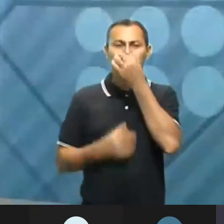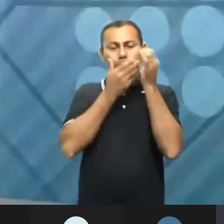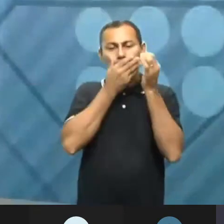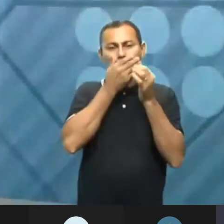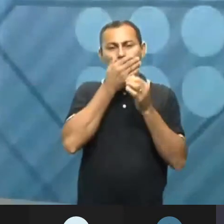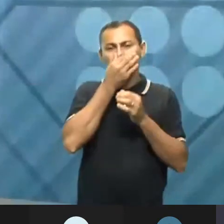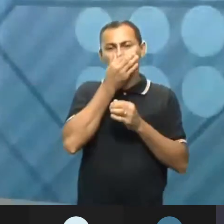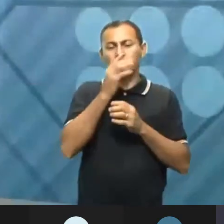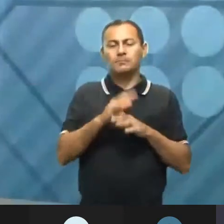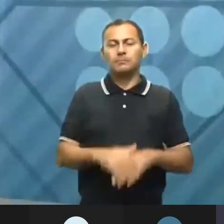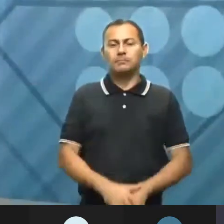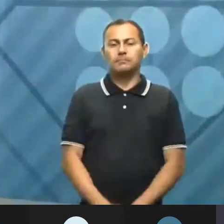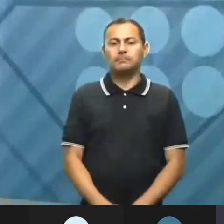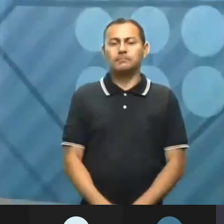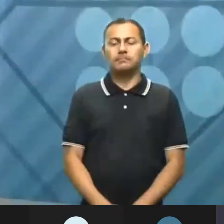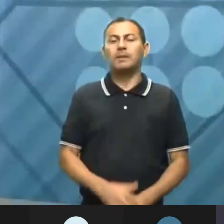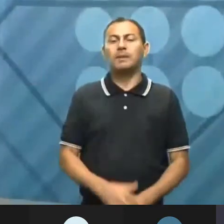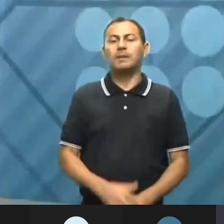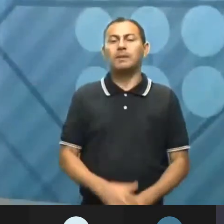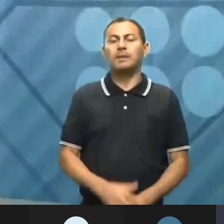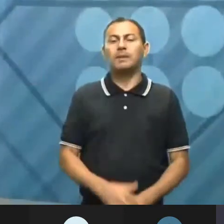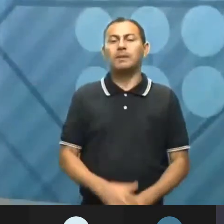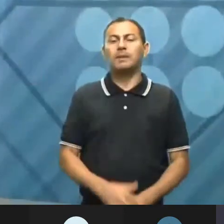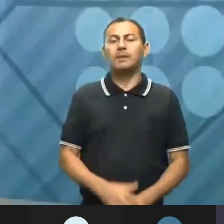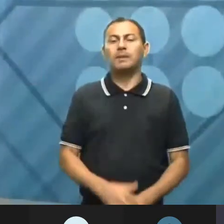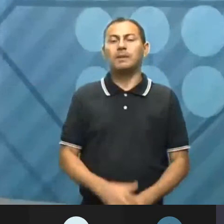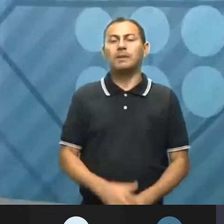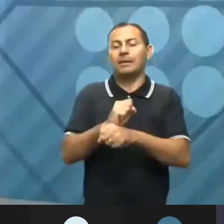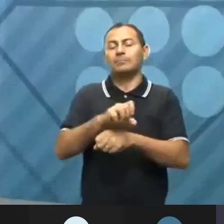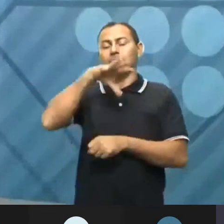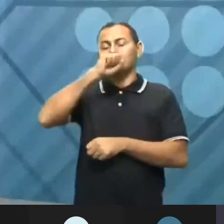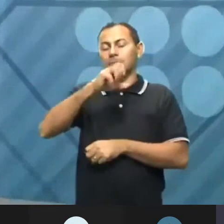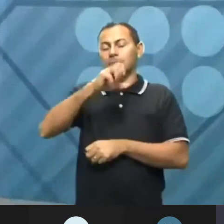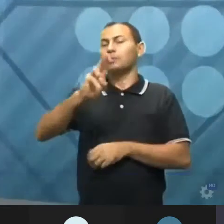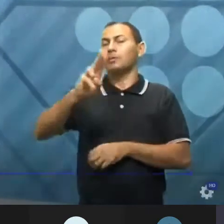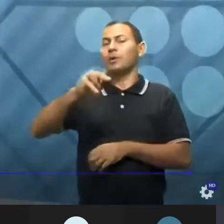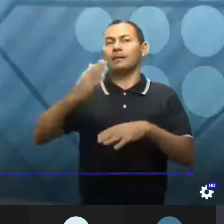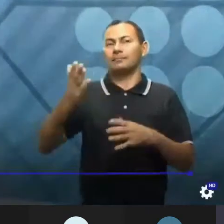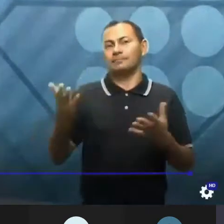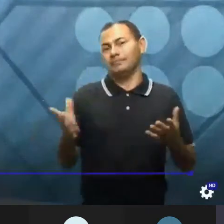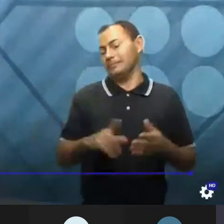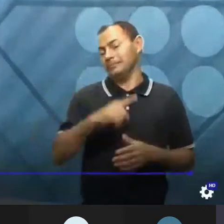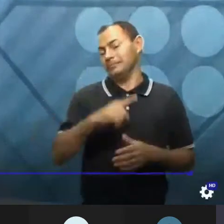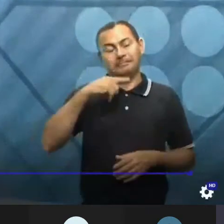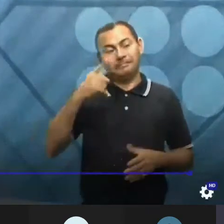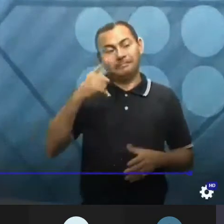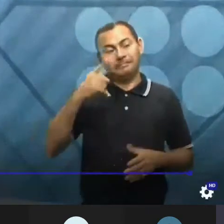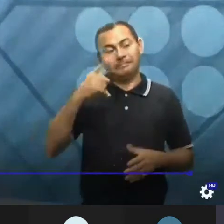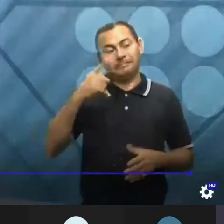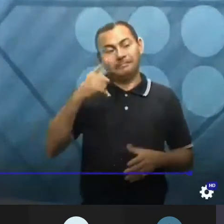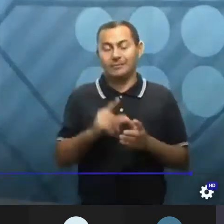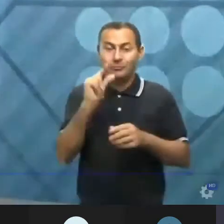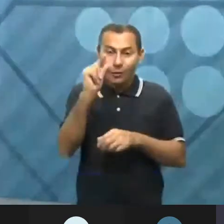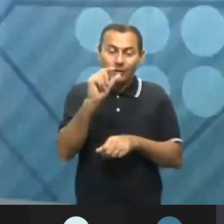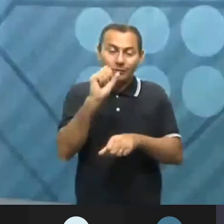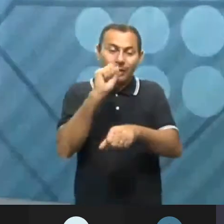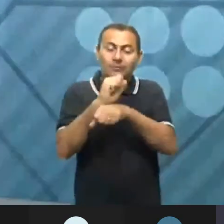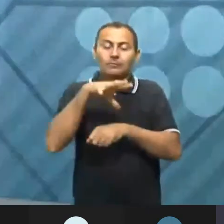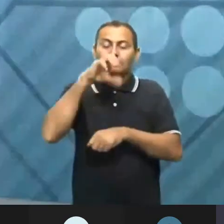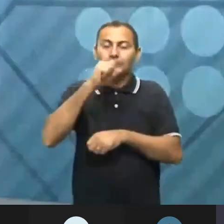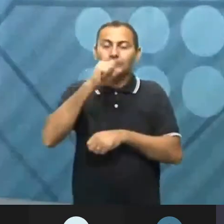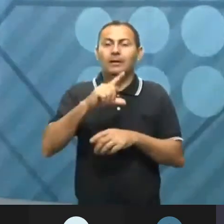não consigo, né, falar assim, agora eu quero parar de respirar, não vou respirar nunca mais. A gente não consegue. A gente fica um tempo